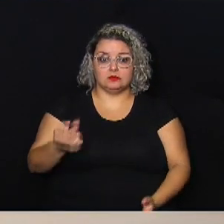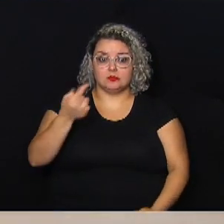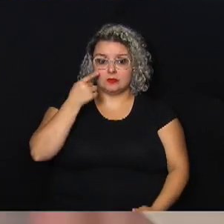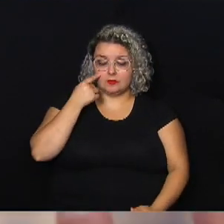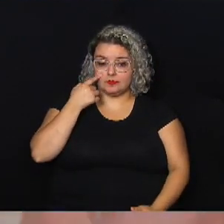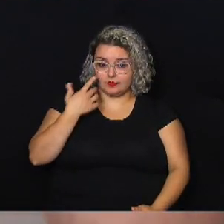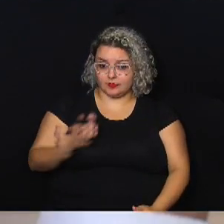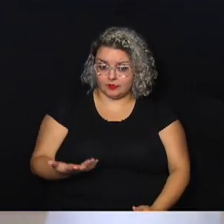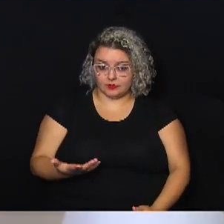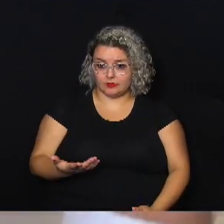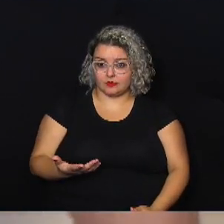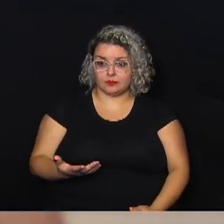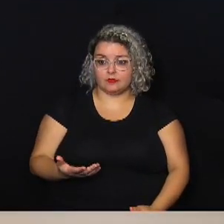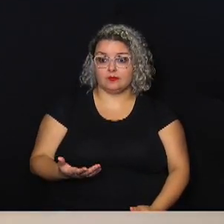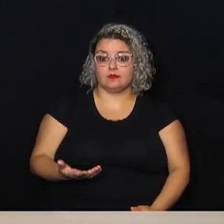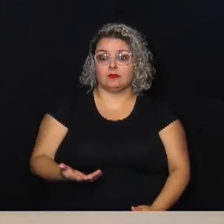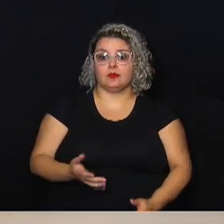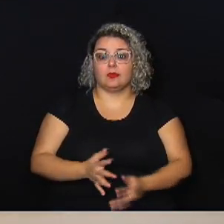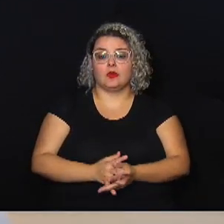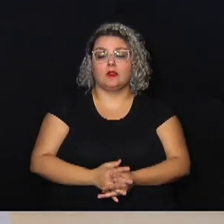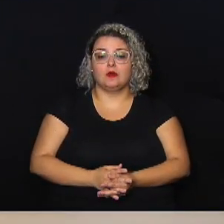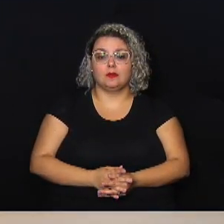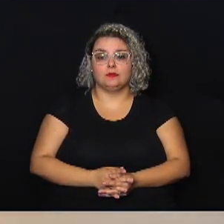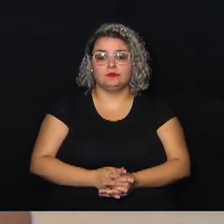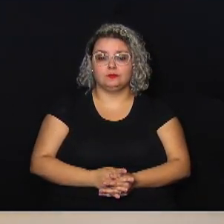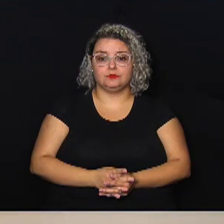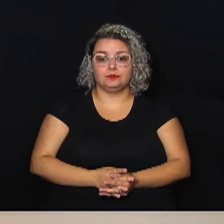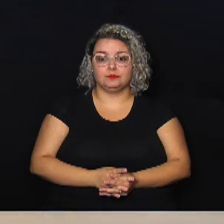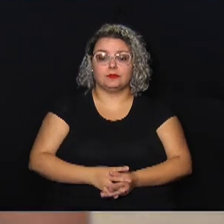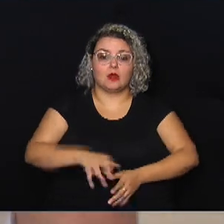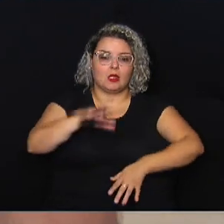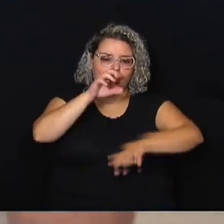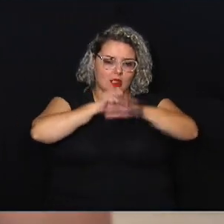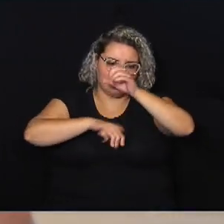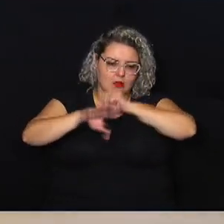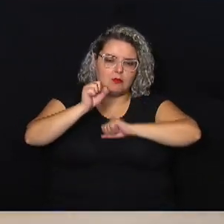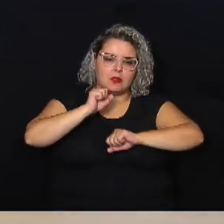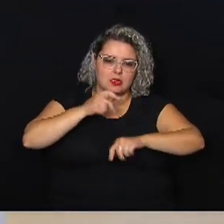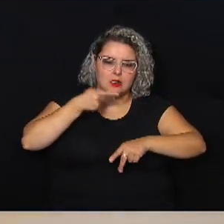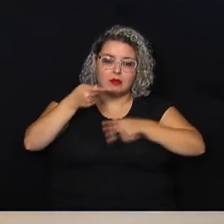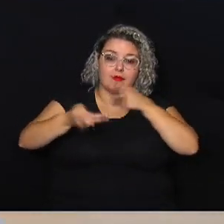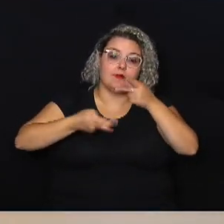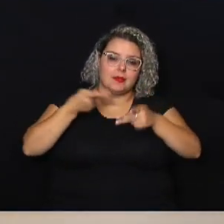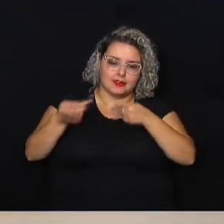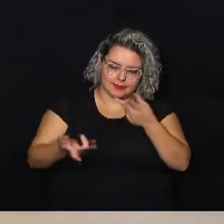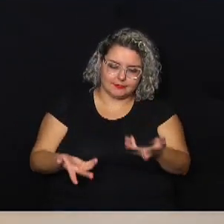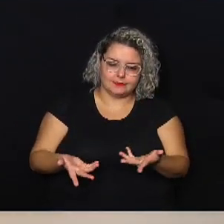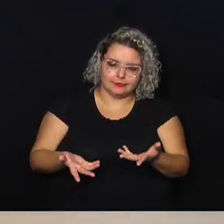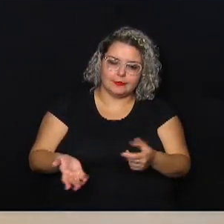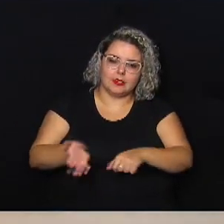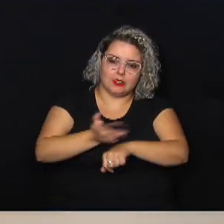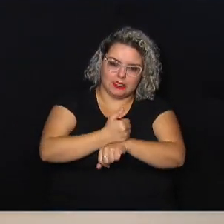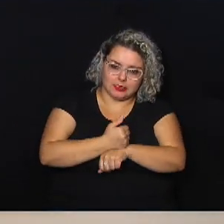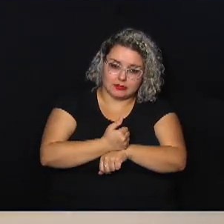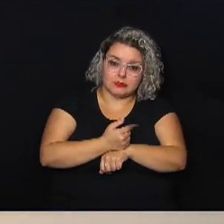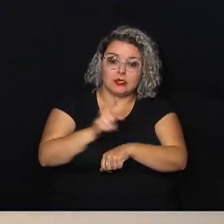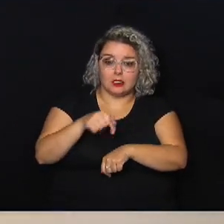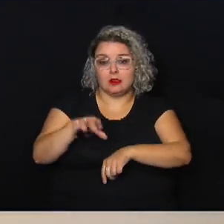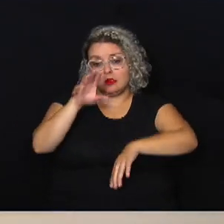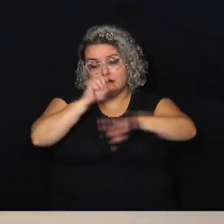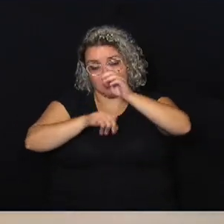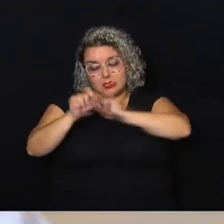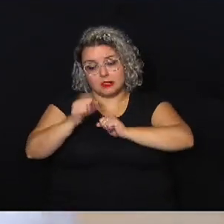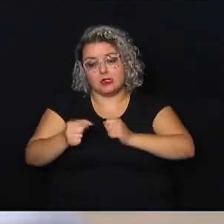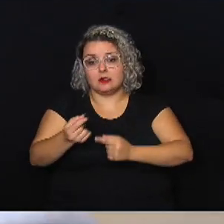a alfabetização, desde aprender a pagar, já devia ter noções de finanças, porque faz parte da vida,